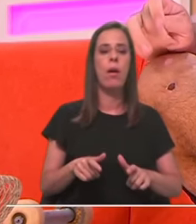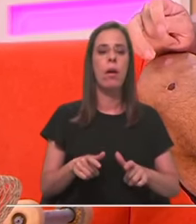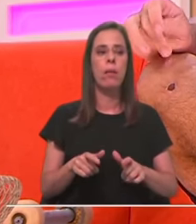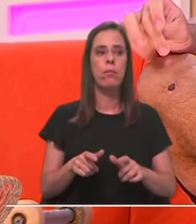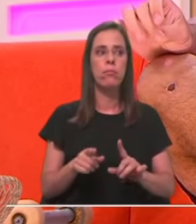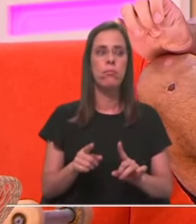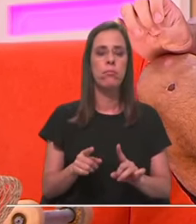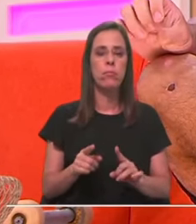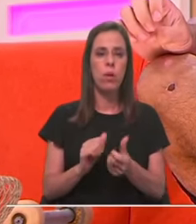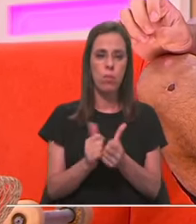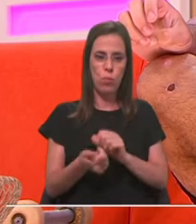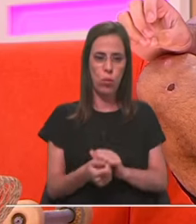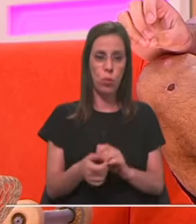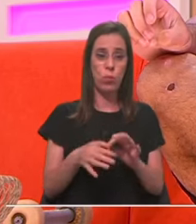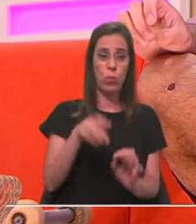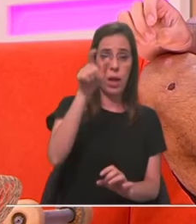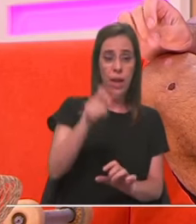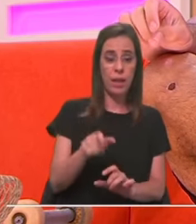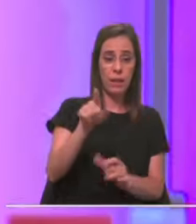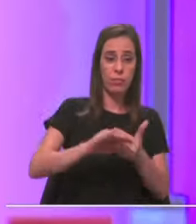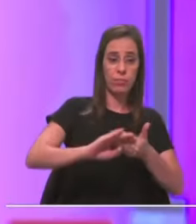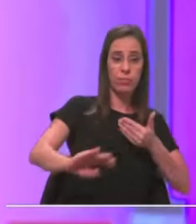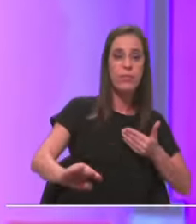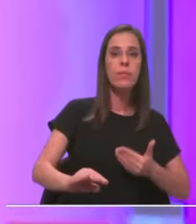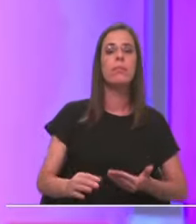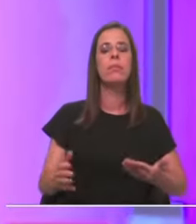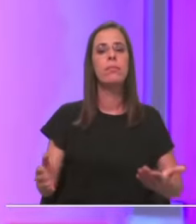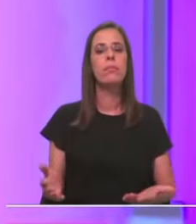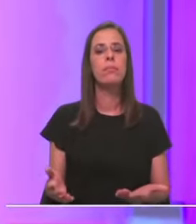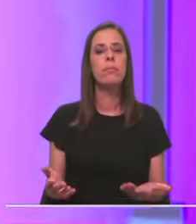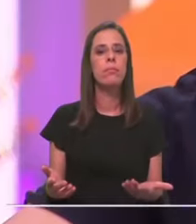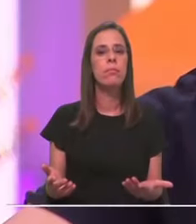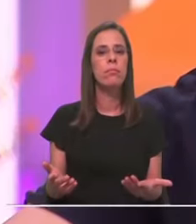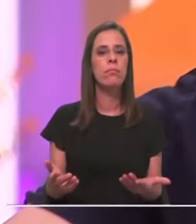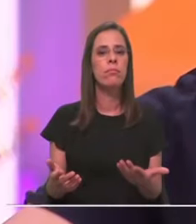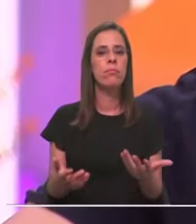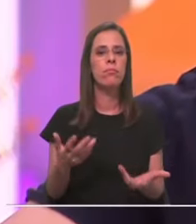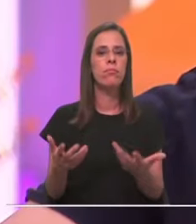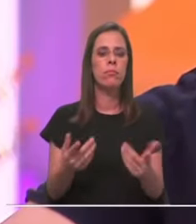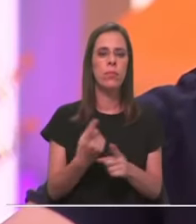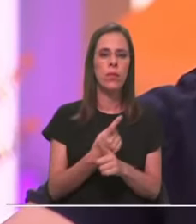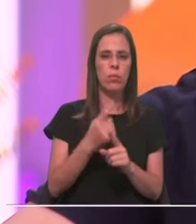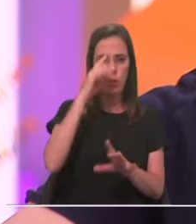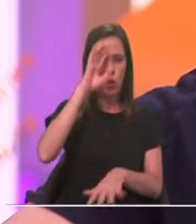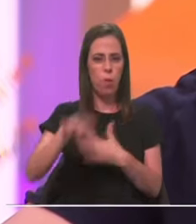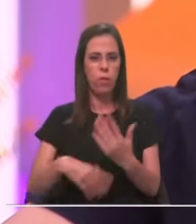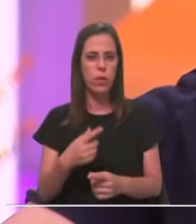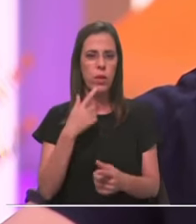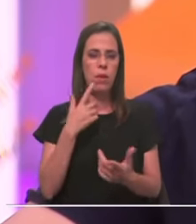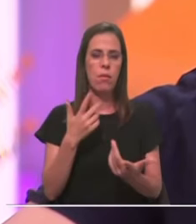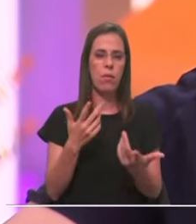volta mudou um bocadinho em relação a ti ou seja ah houve Muita confusão houve muita